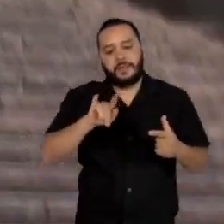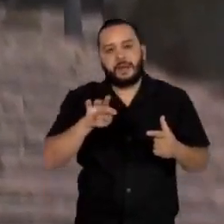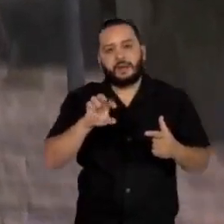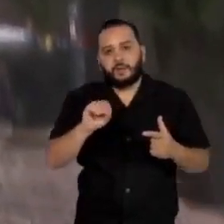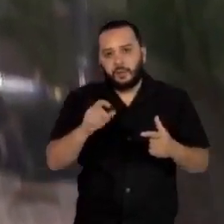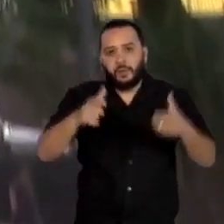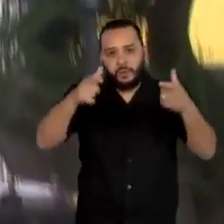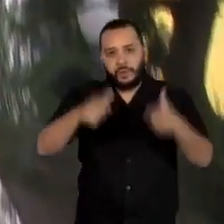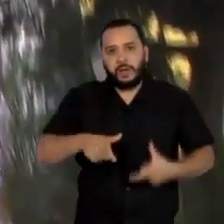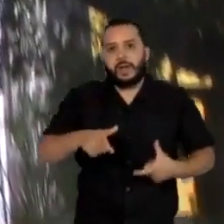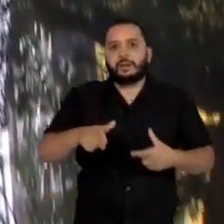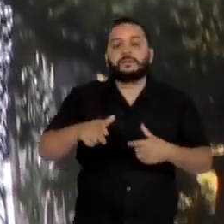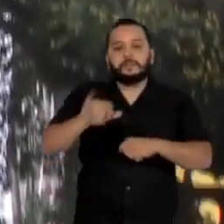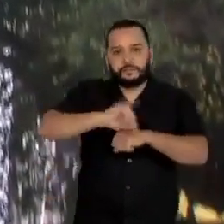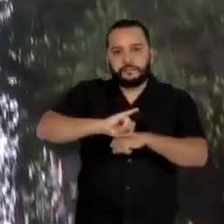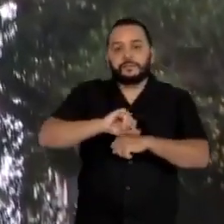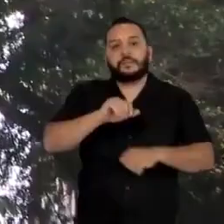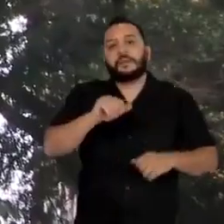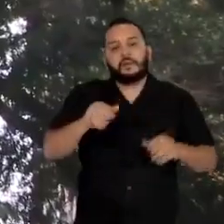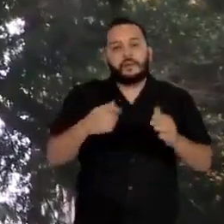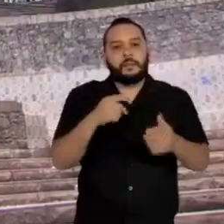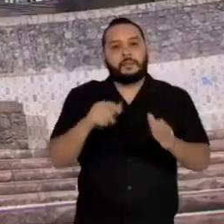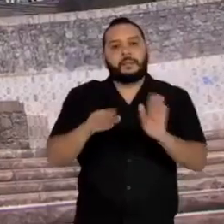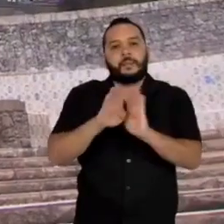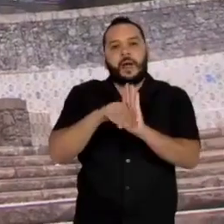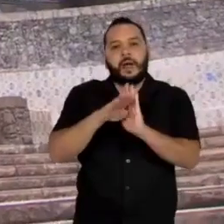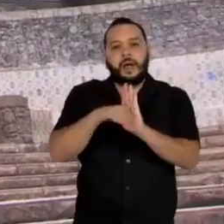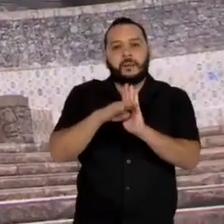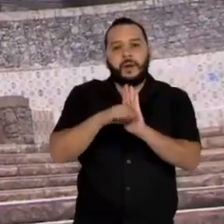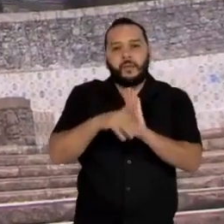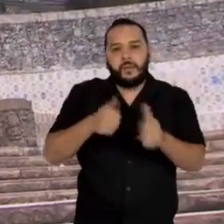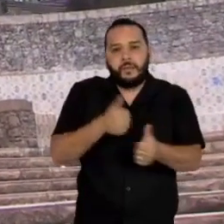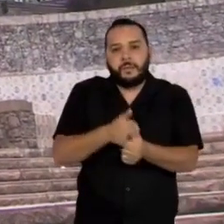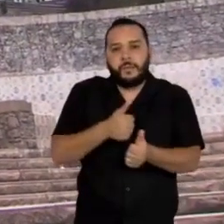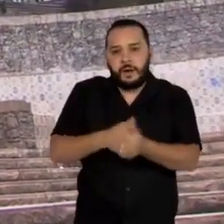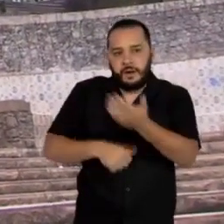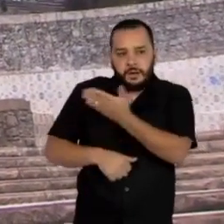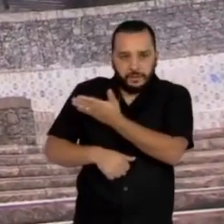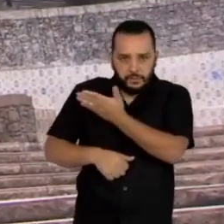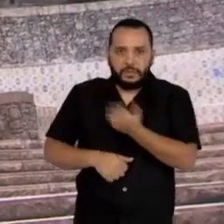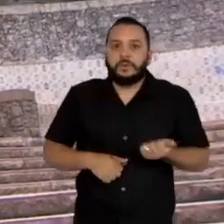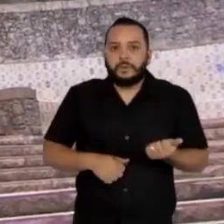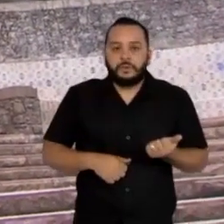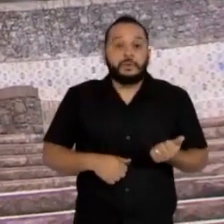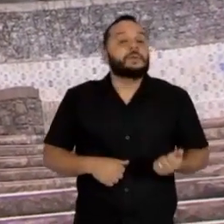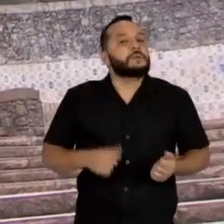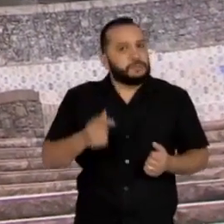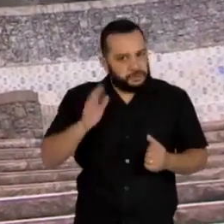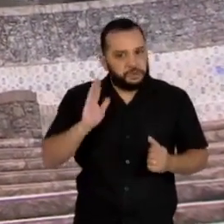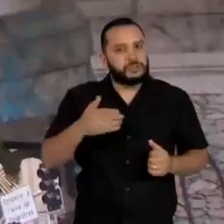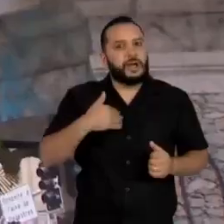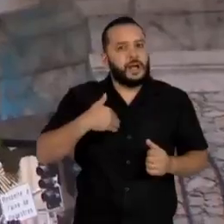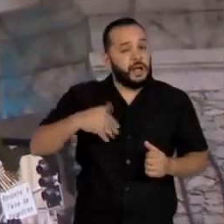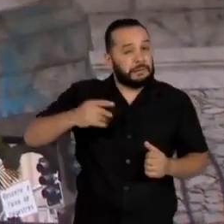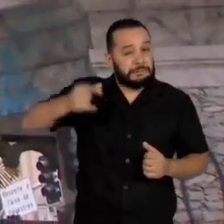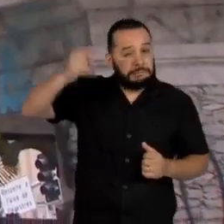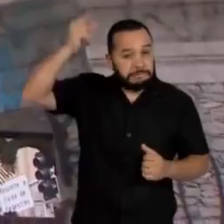é o Largo da Memória, perto do Anhangabaú, que abriga um obelisco, o monumento mais antigo da cidade,